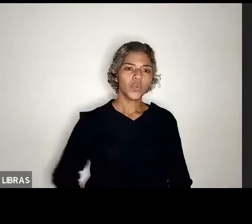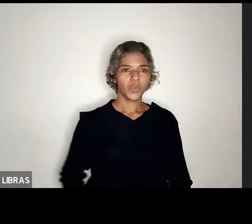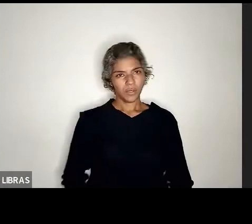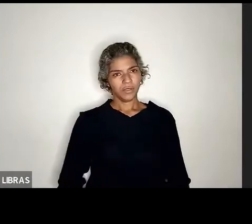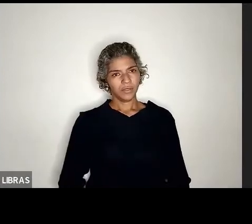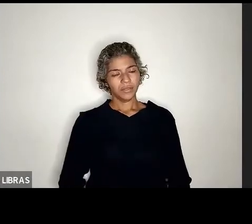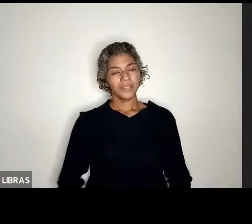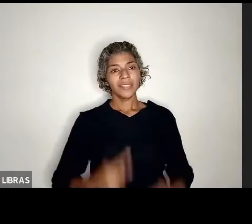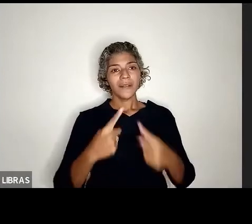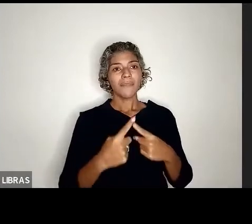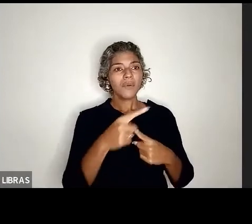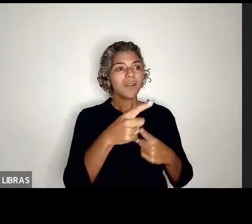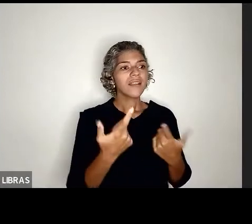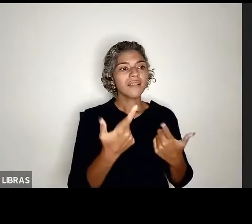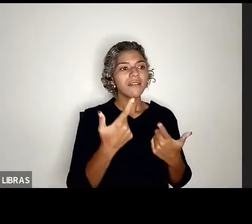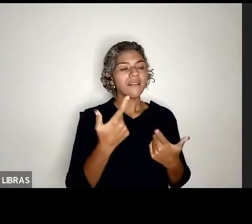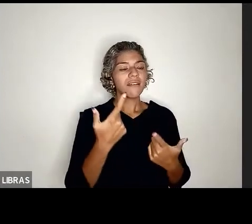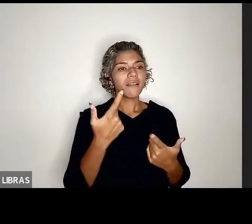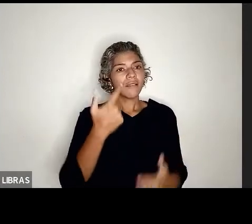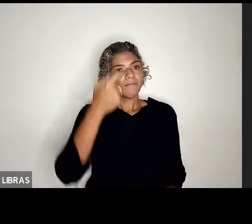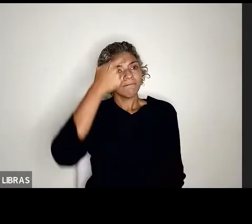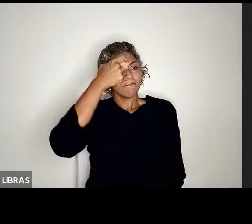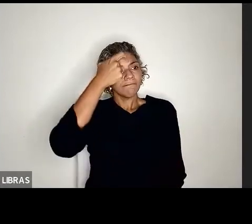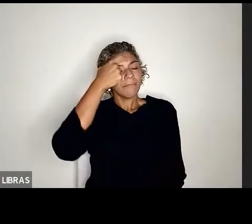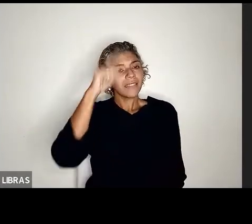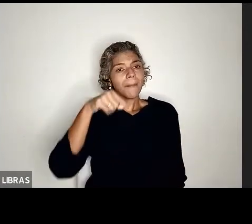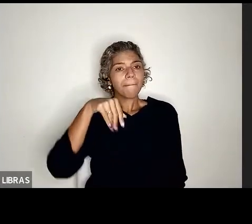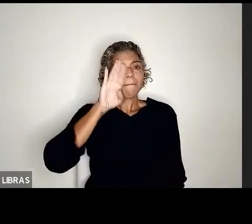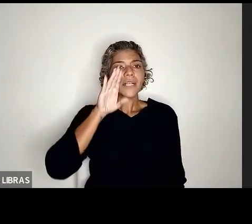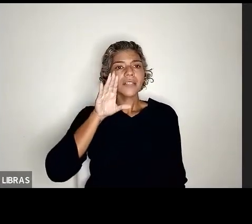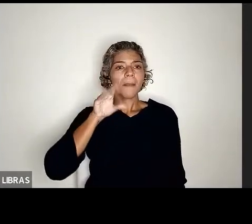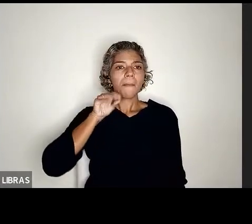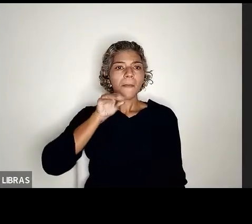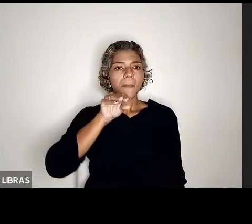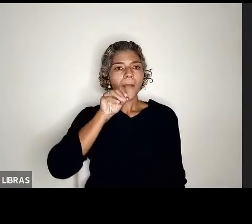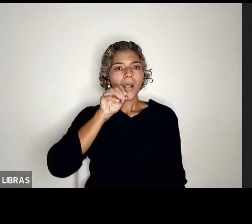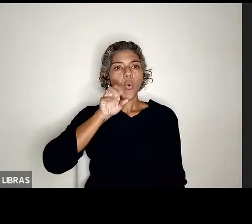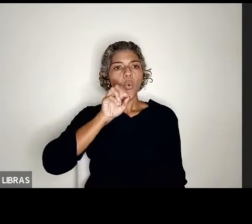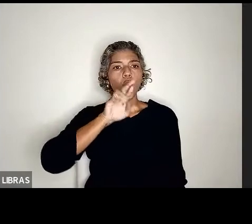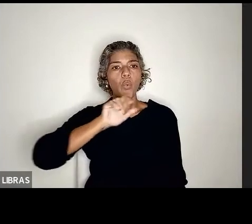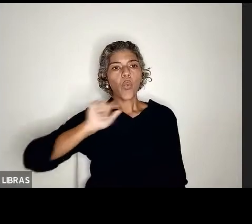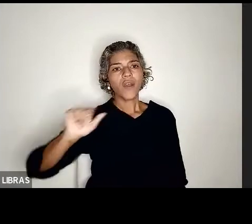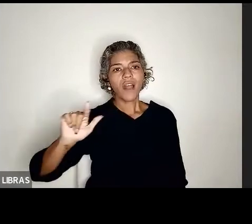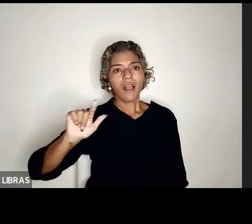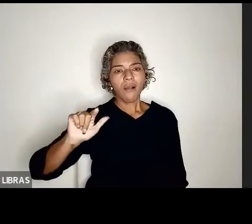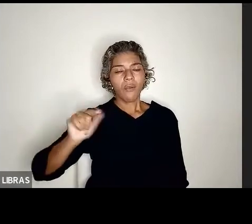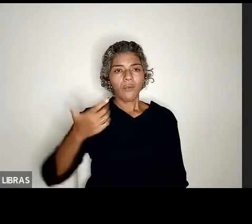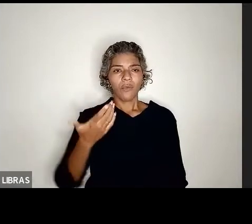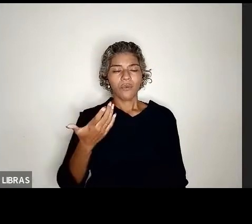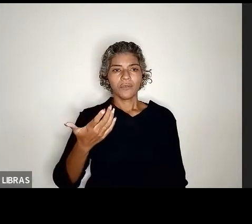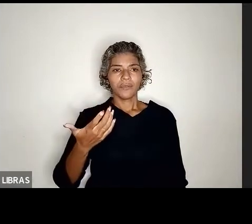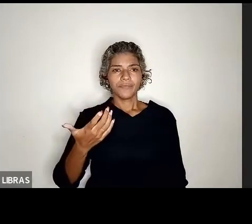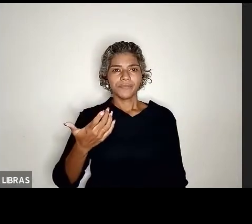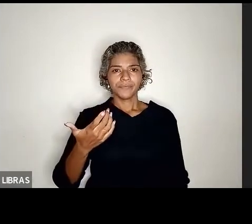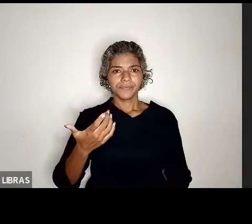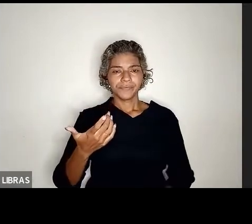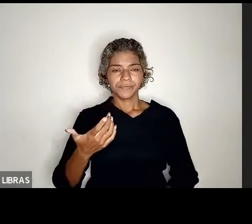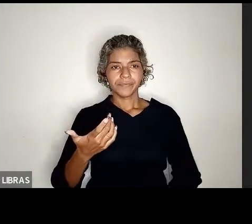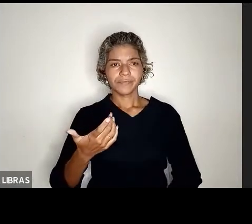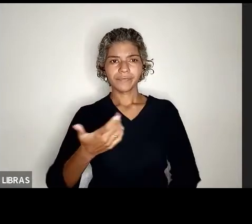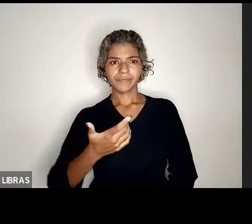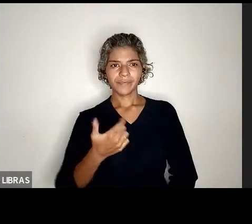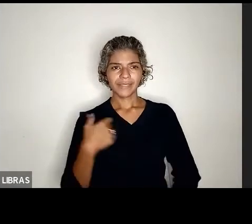uma outra dimensão, tem uma outra concepção. Então, também isso deve incluir o que nós estamos pensando dos